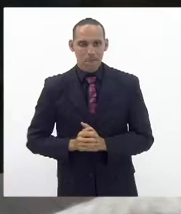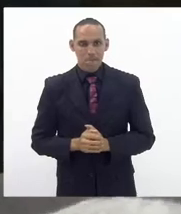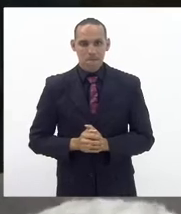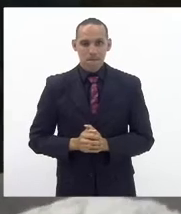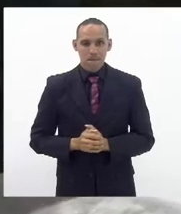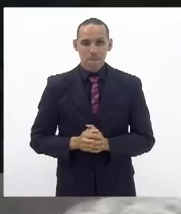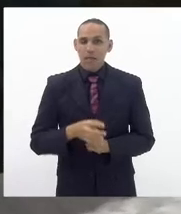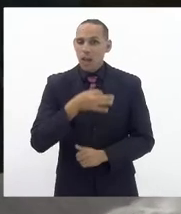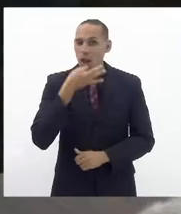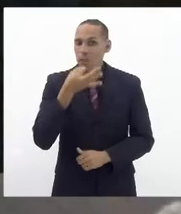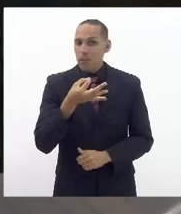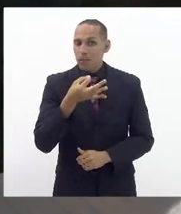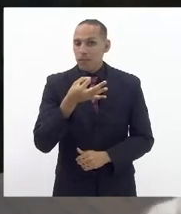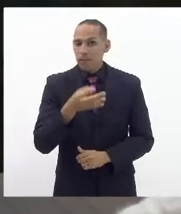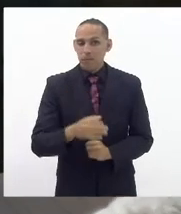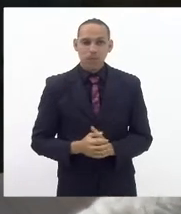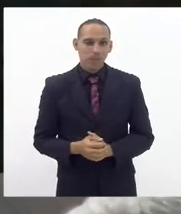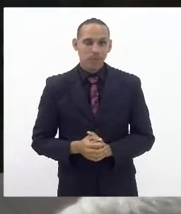parecer, senhora Presidente,